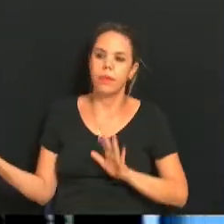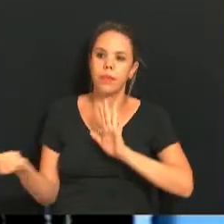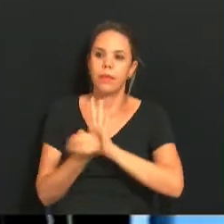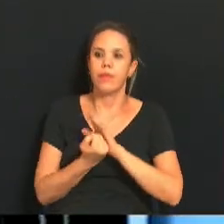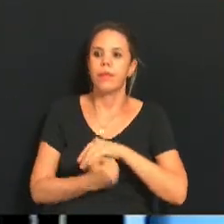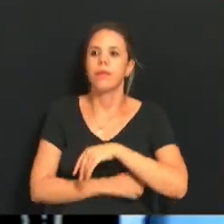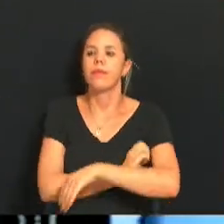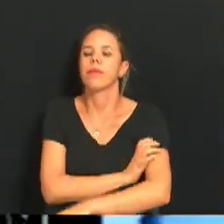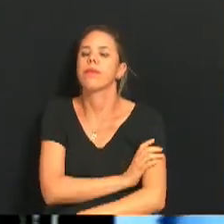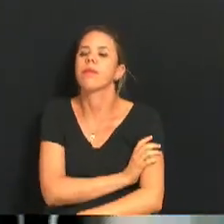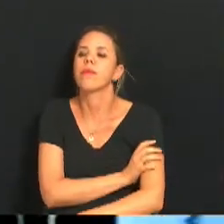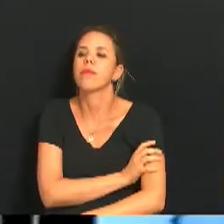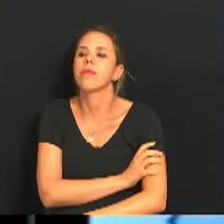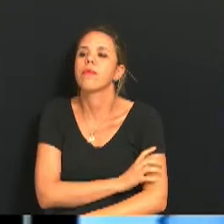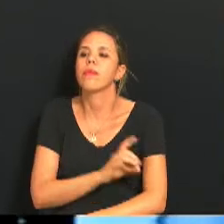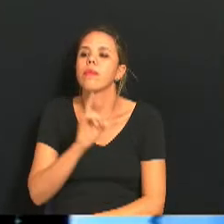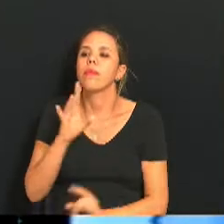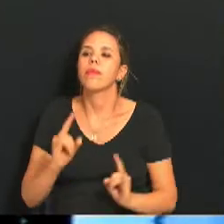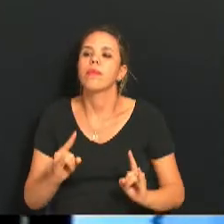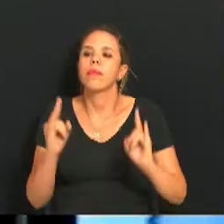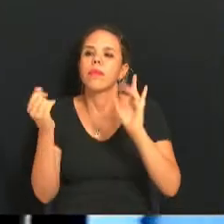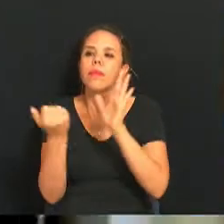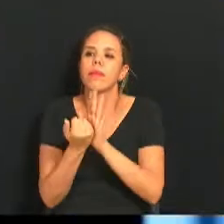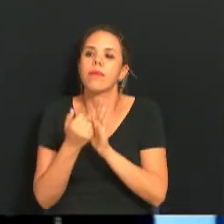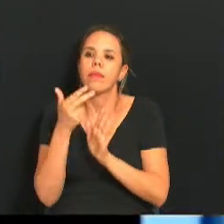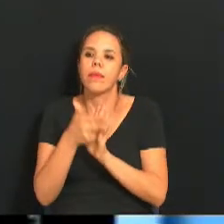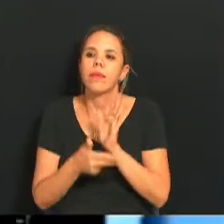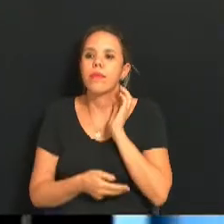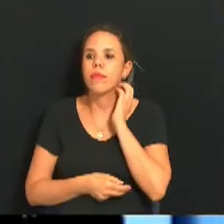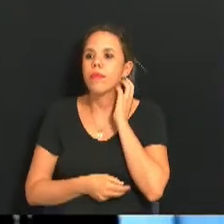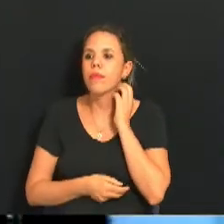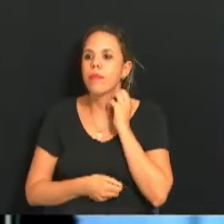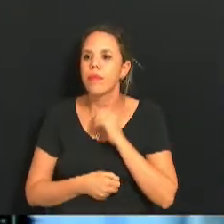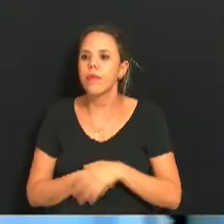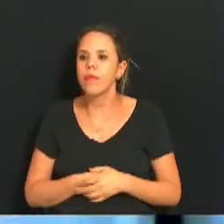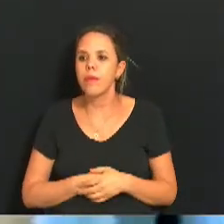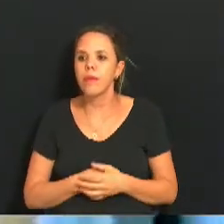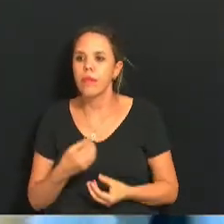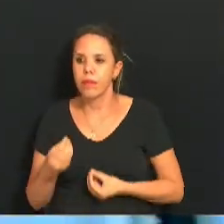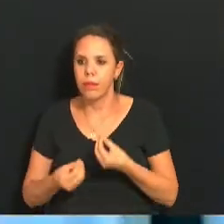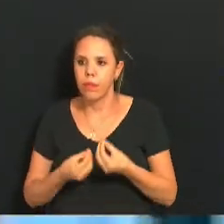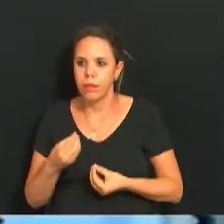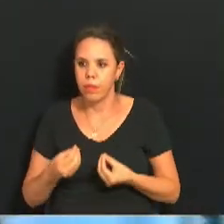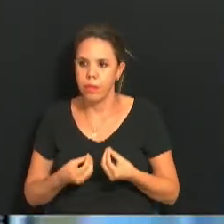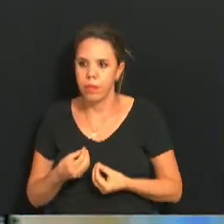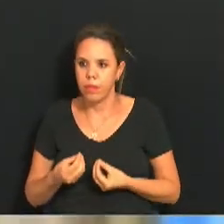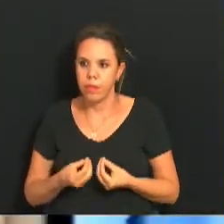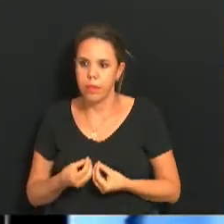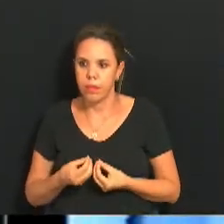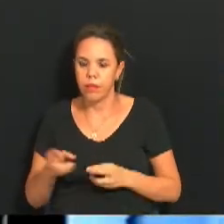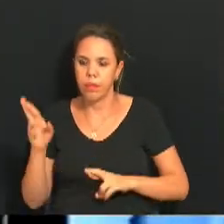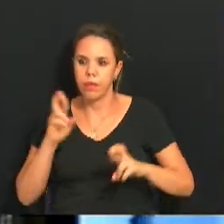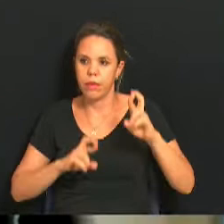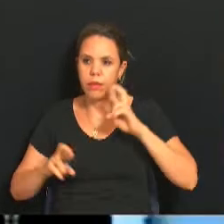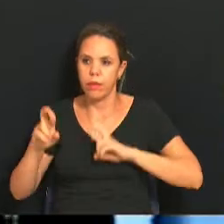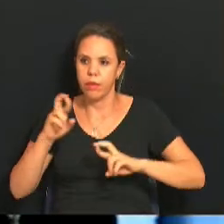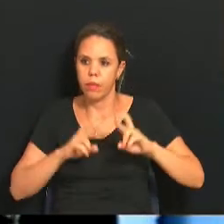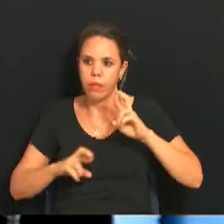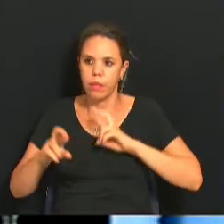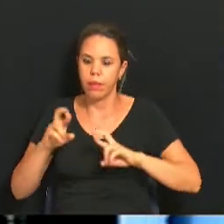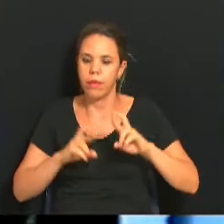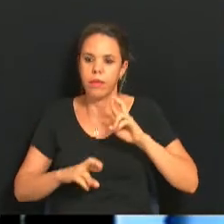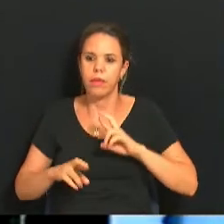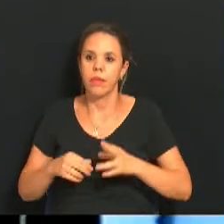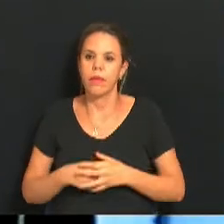somente o prédio da estação como o ah ah umas análises no combate E